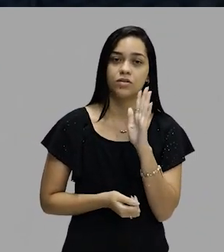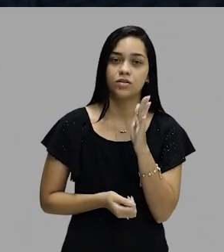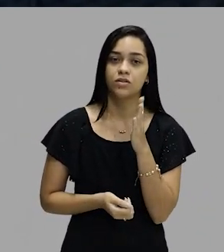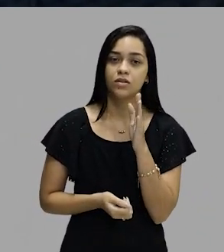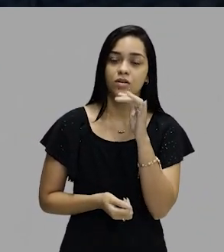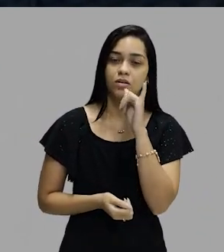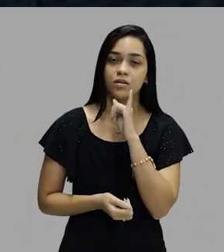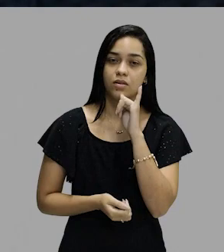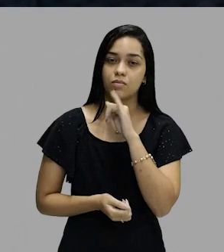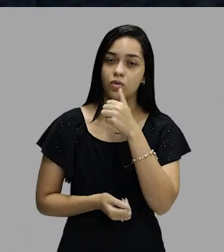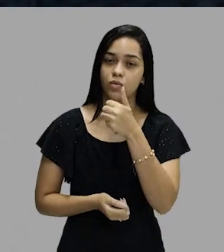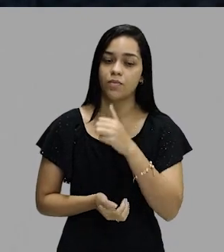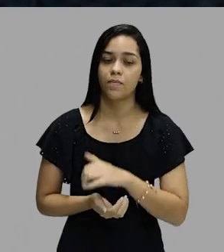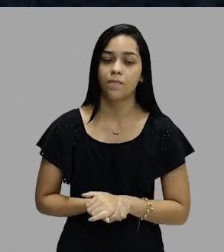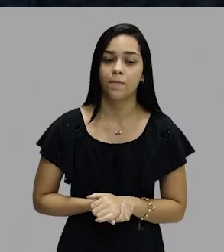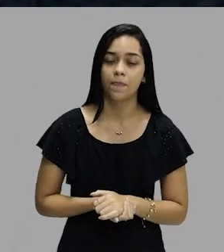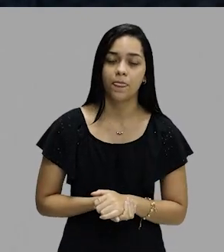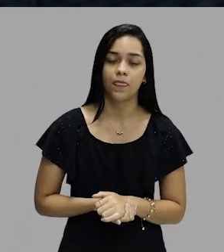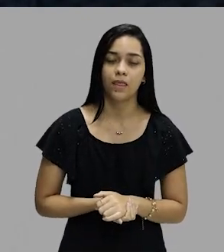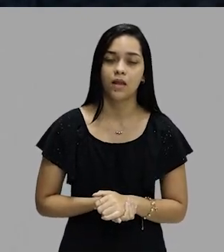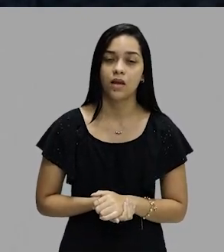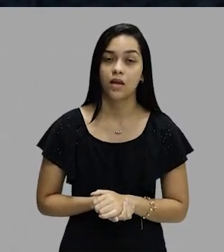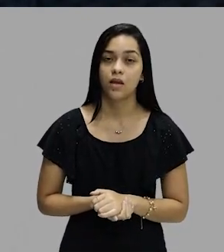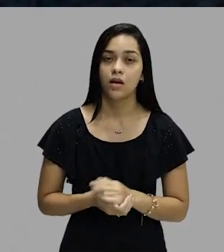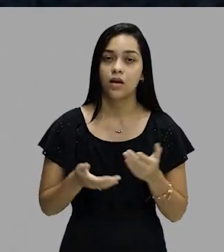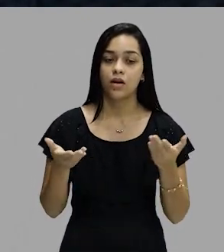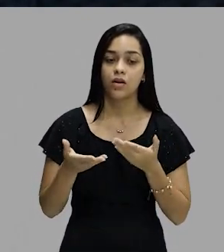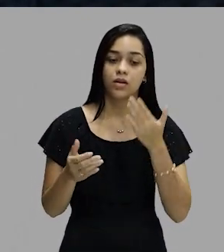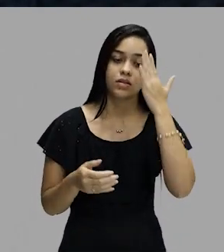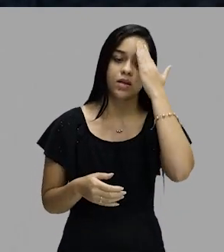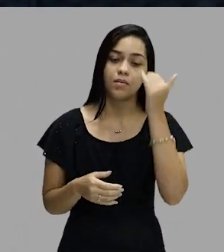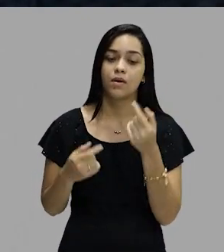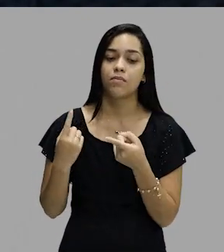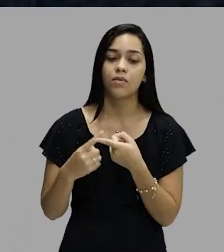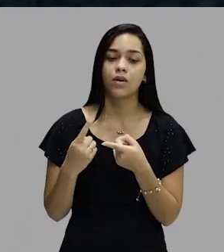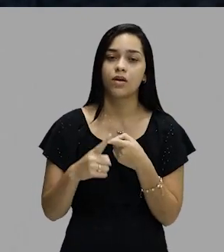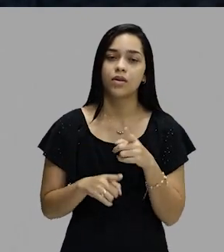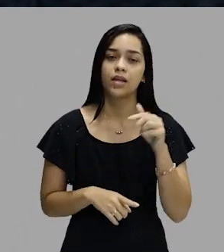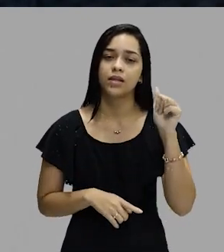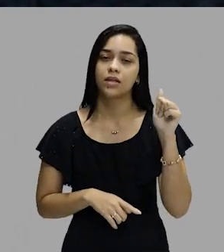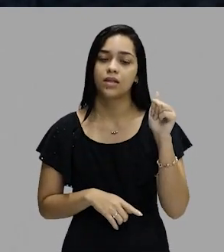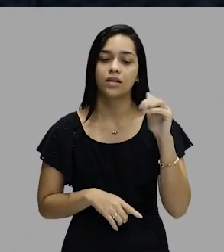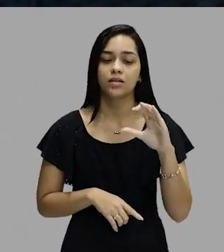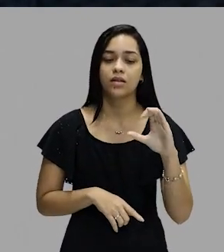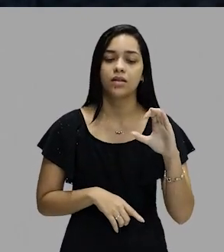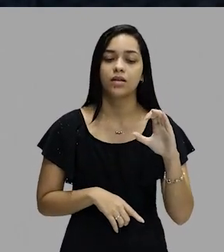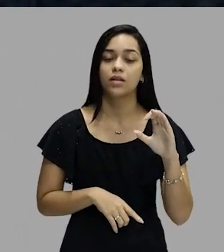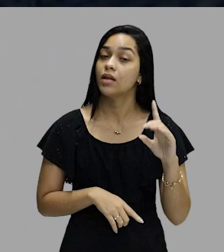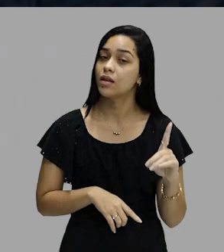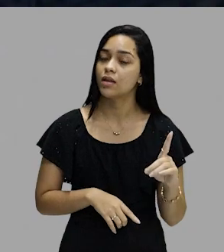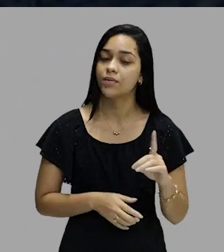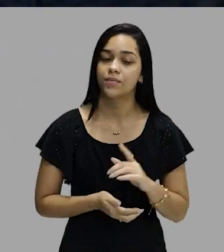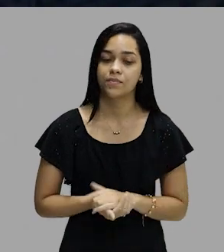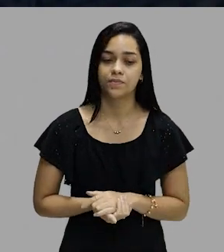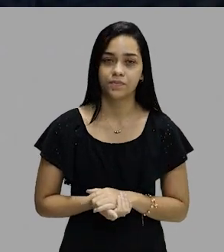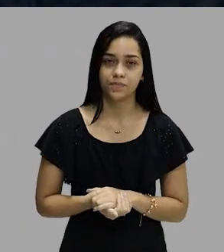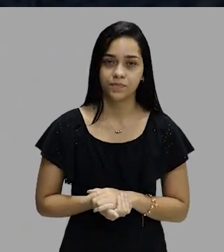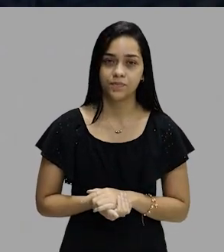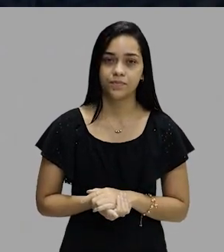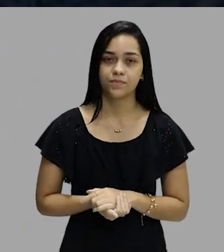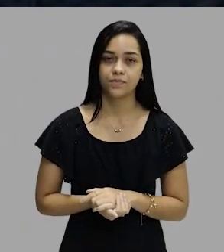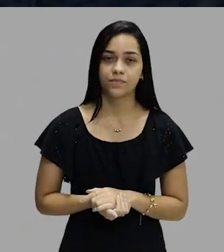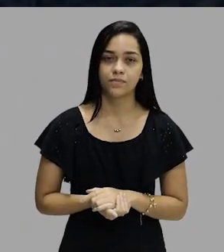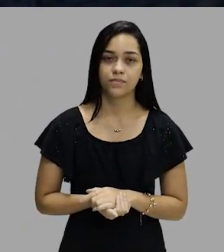o exemplo 1. Agora vamos saber o porquê que não é a letra A letra C e nem a letra D. Tá ok?